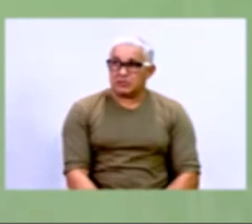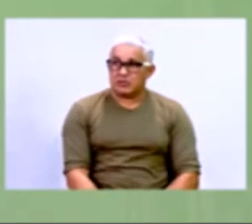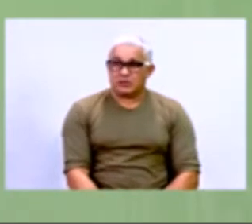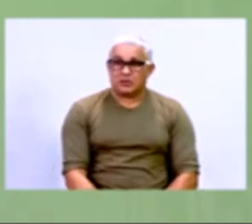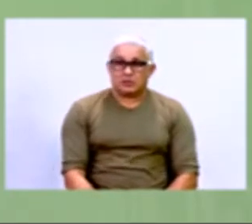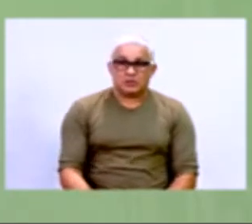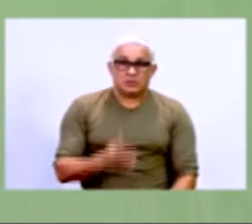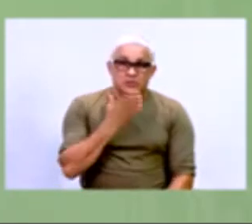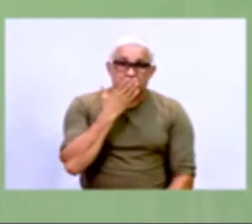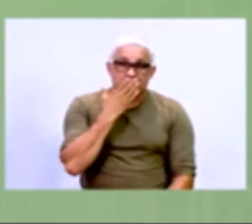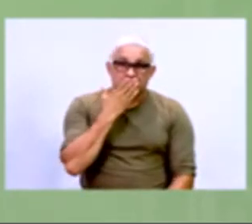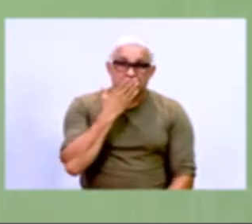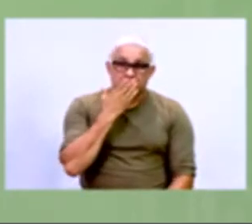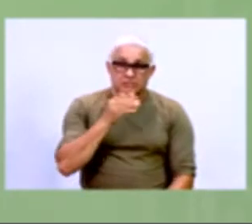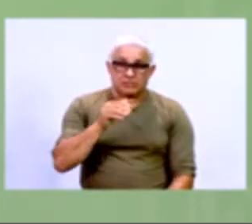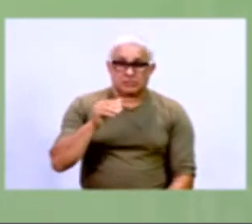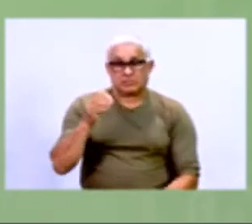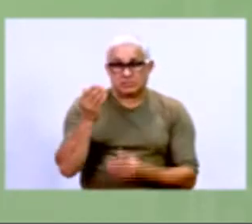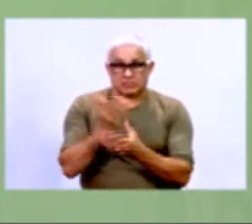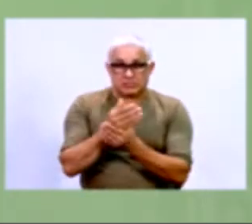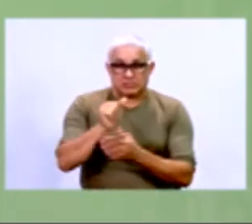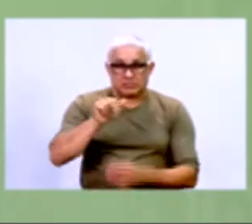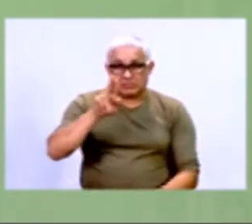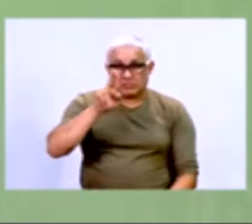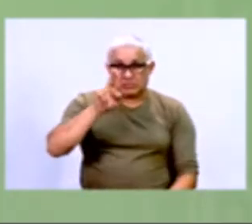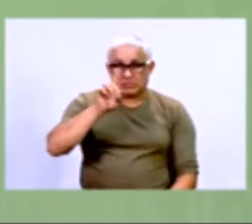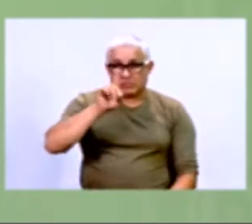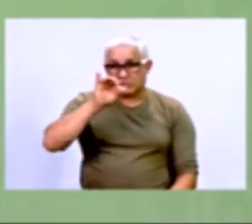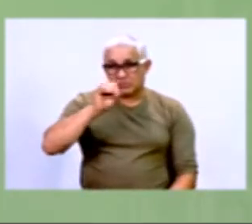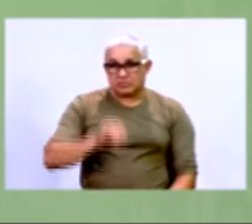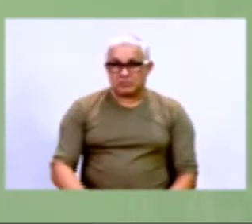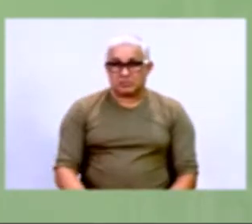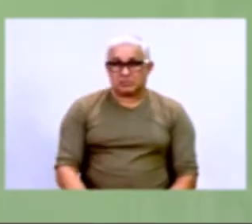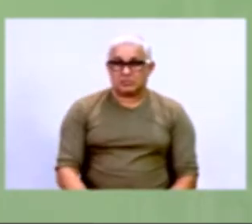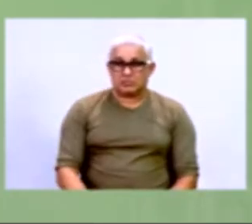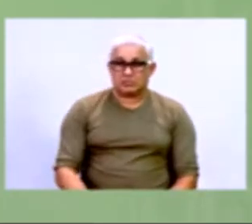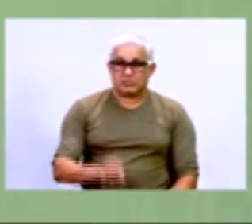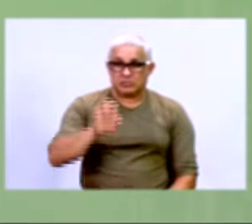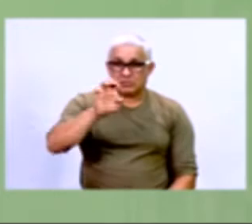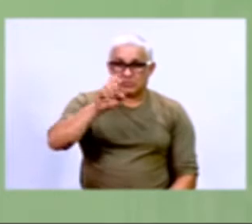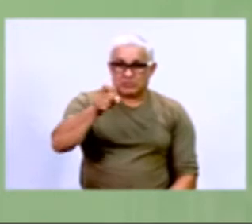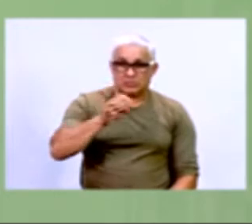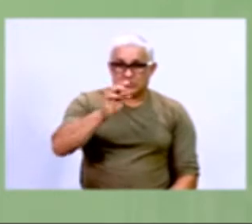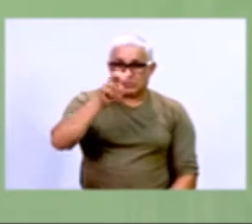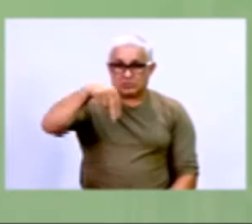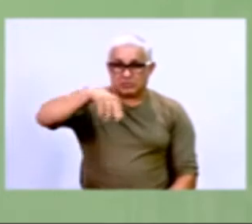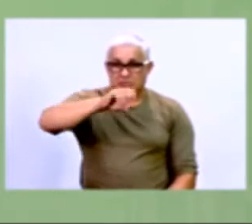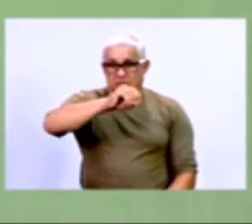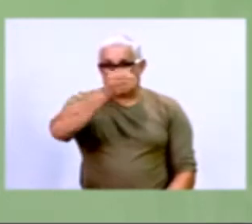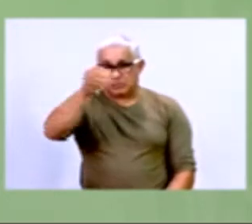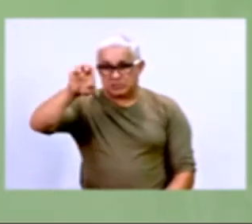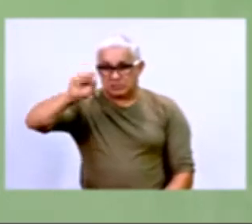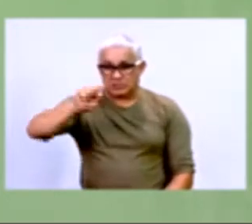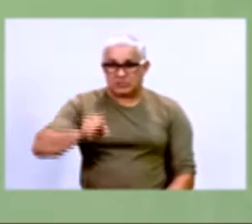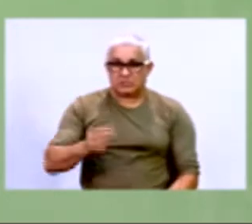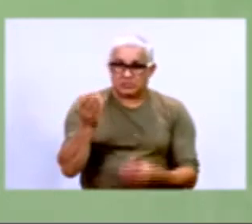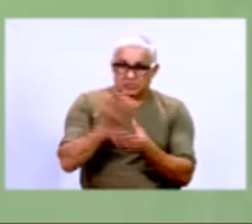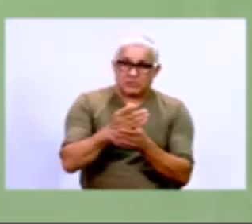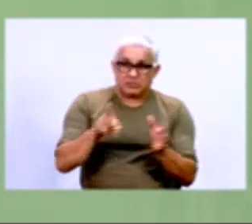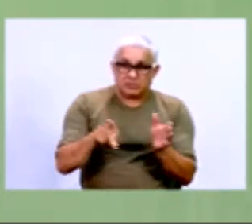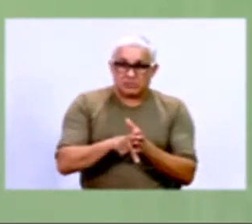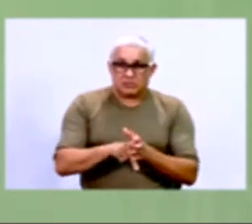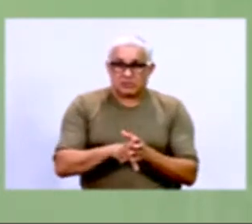Tipos de arquivos de áudio. As extensões de arquivo são sufixos que designam